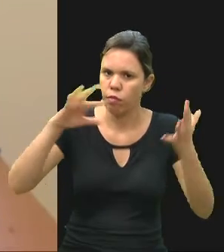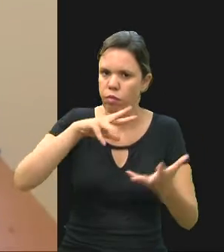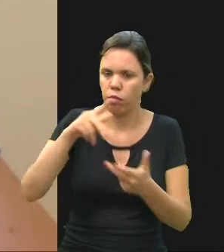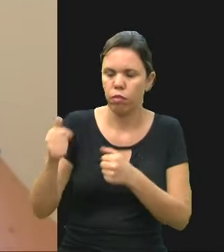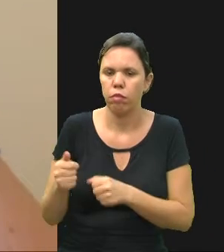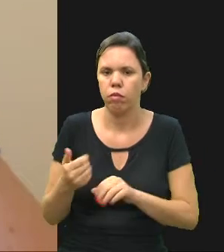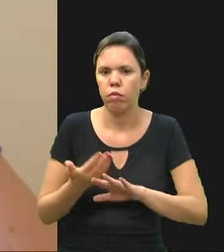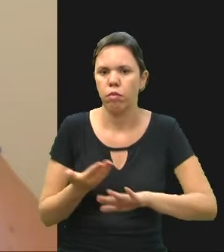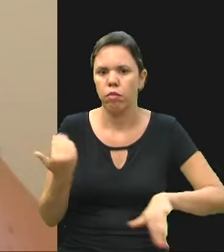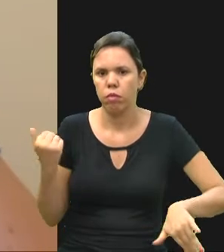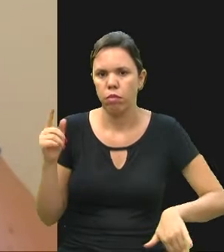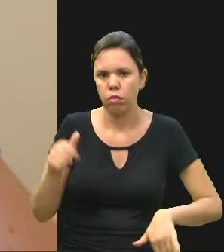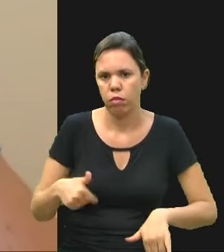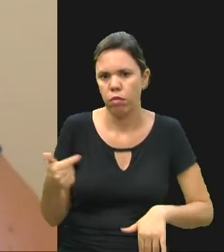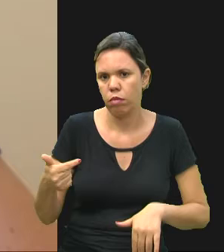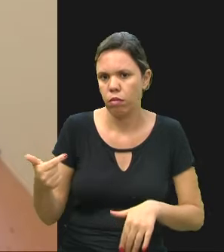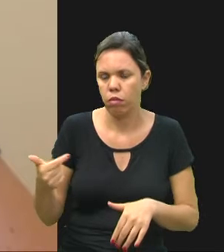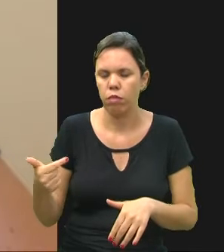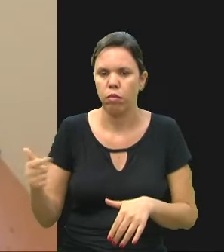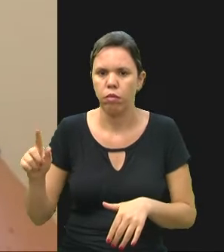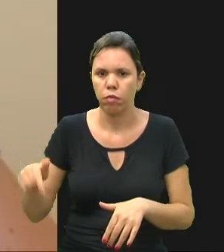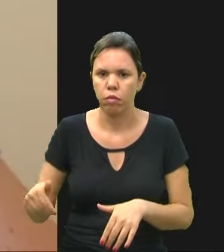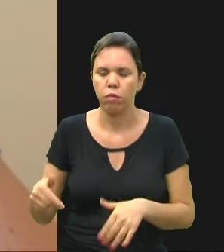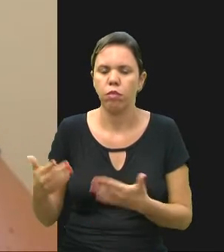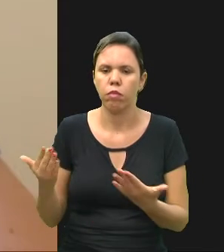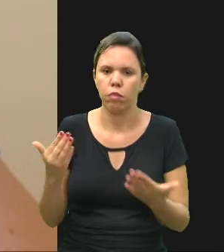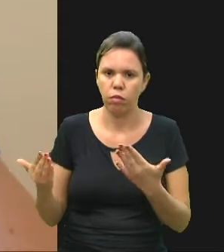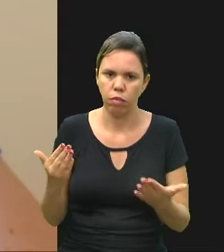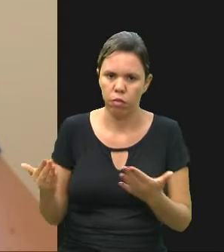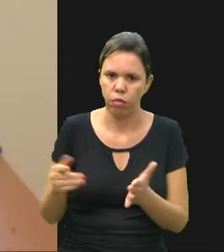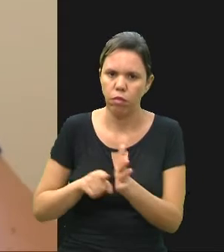global, muito distante do segundo colocado, né,